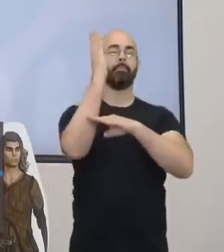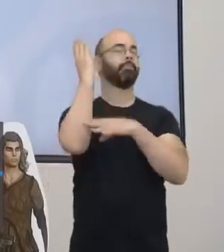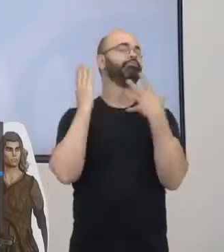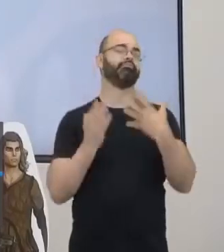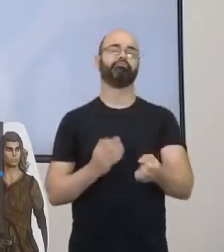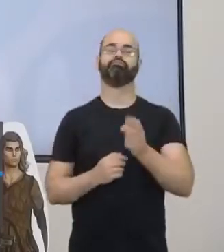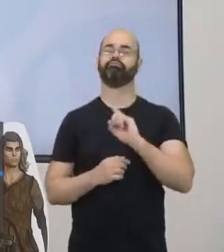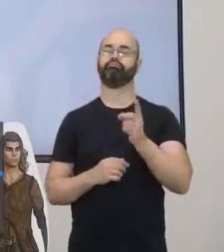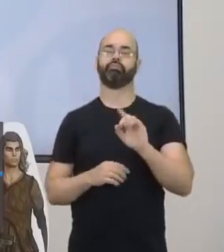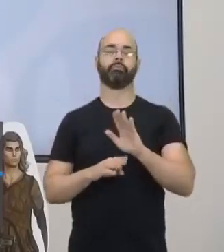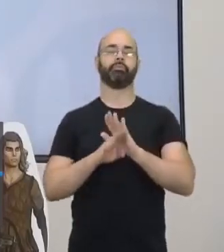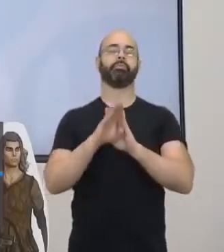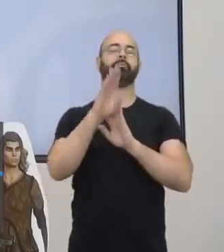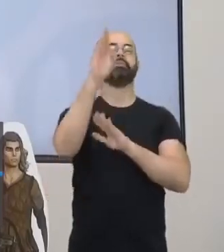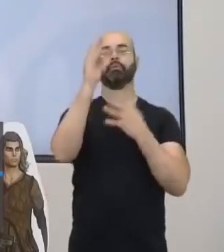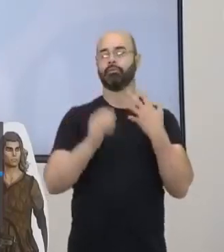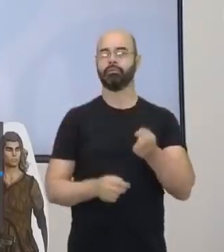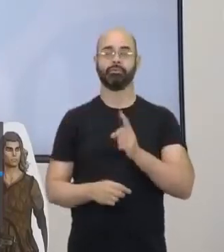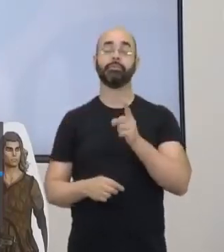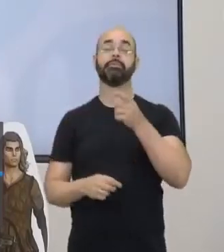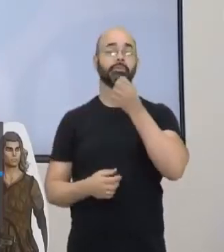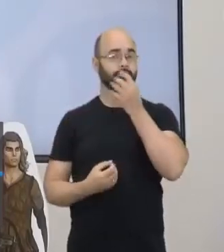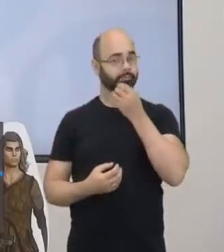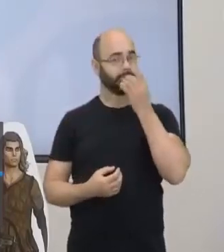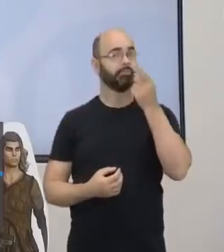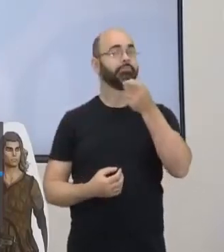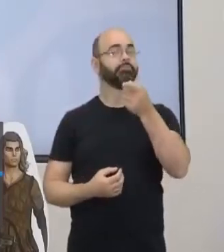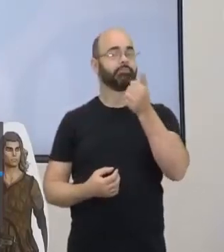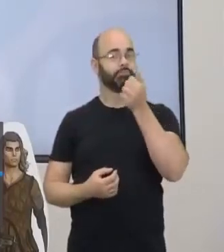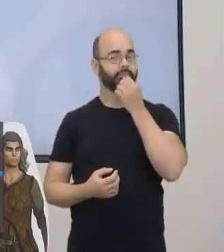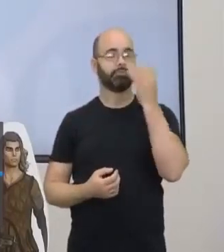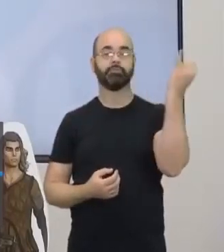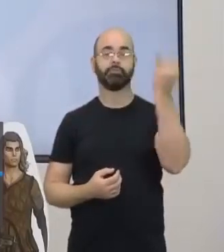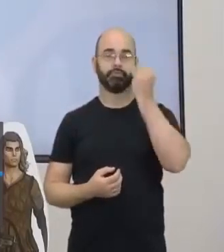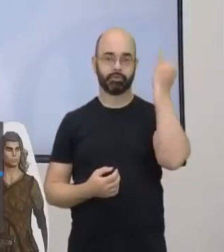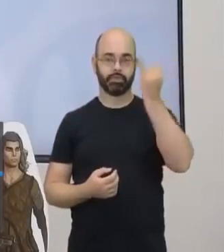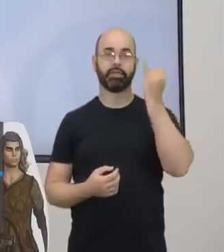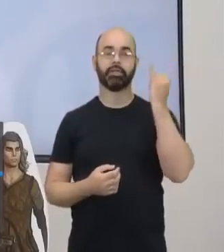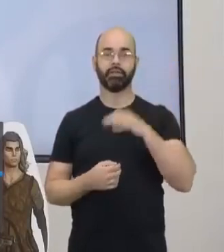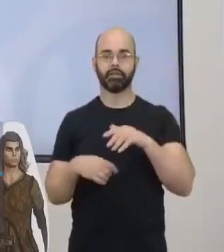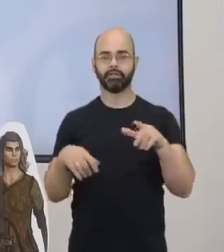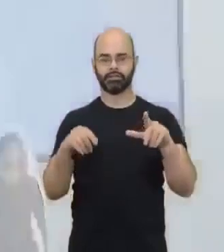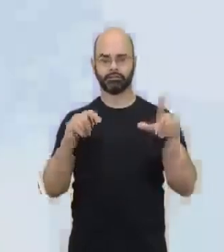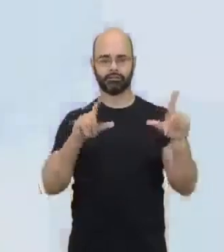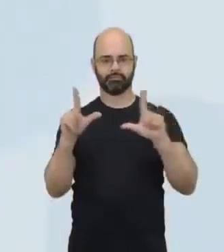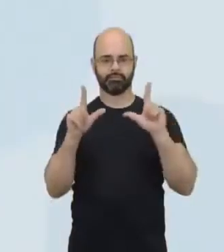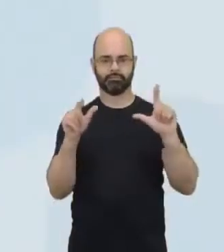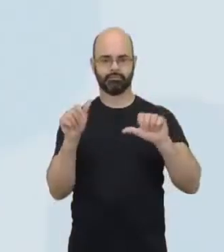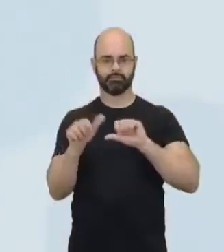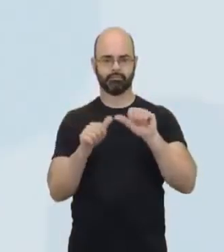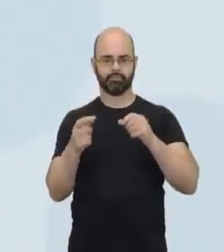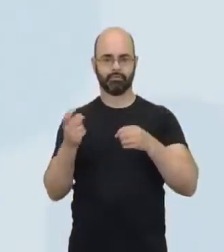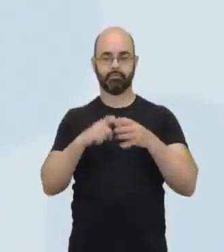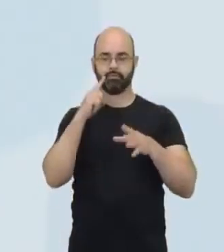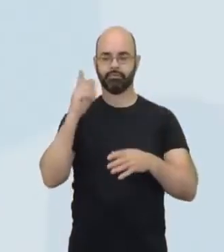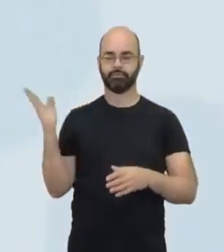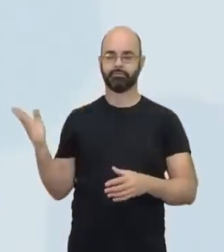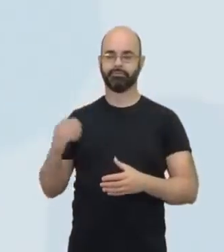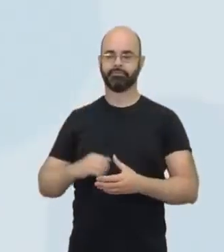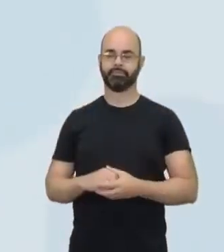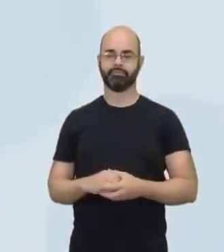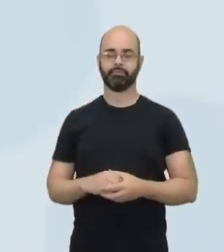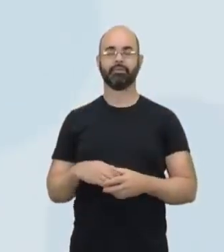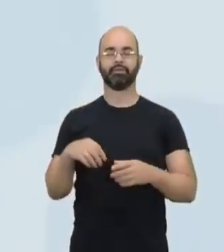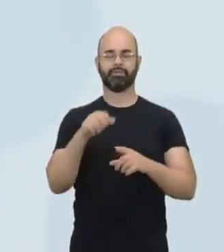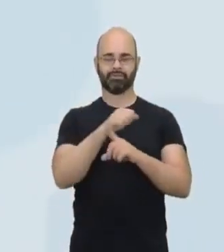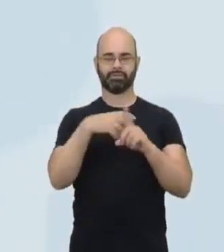obrigada, Pro Marcos. É uma informação bem importante, porque olha só, eu vou pedir para voltar na tela. Esse tipo de sociedade, a gente chama